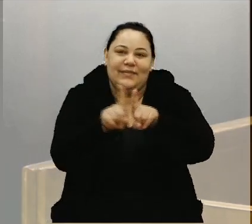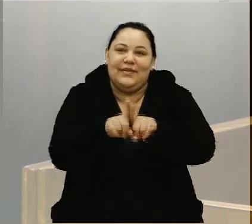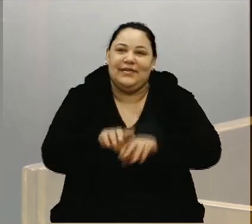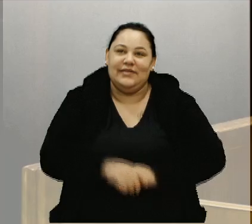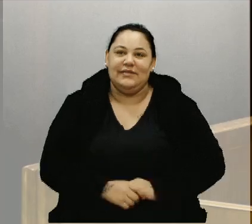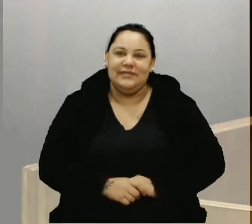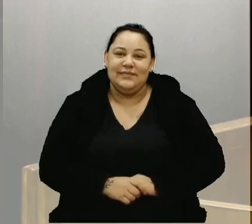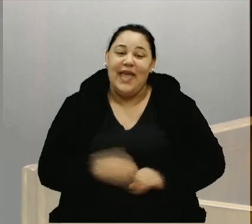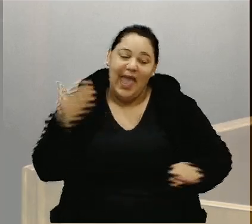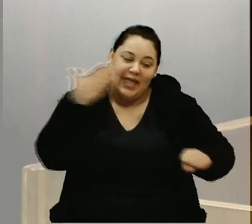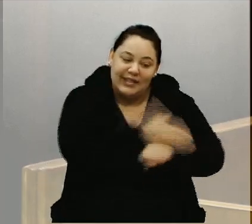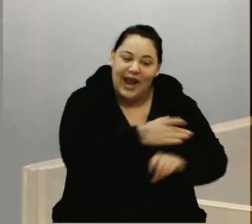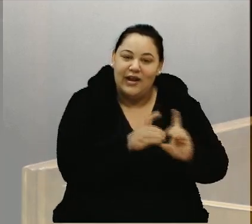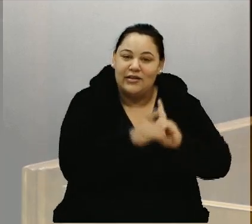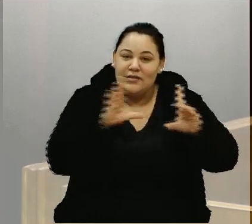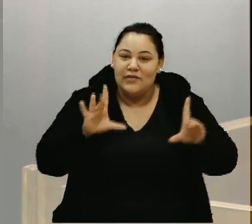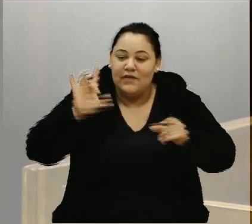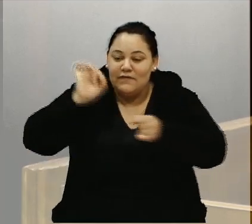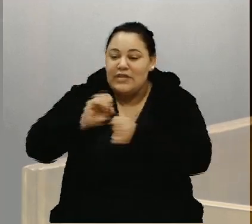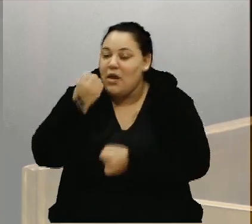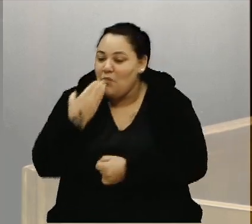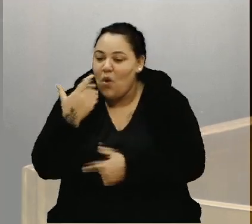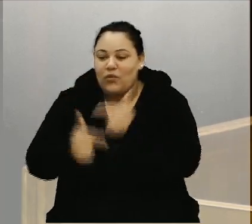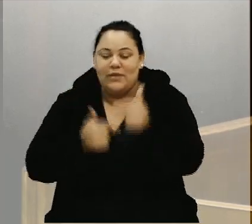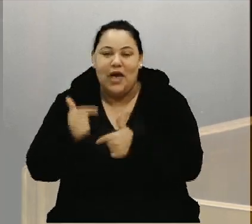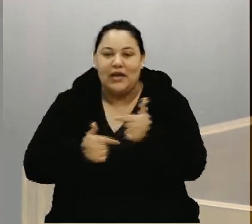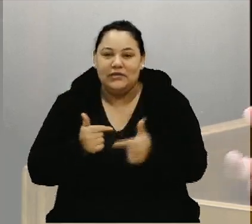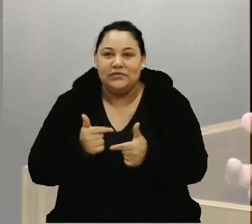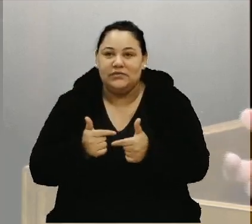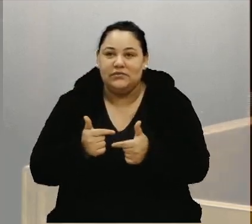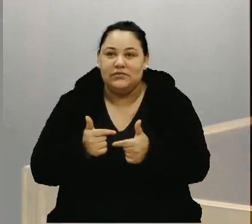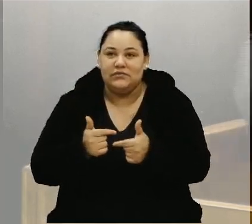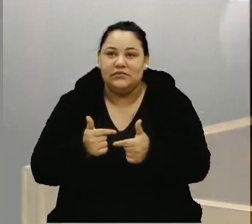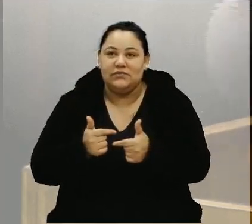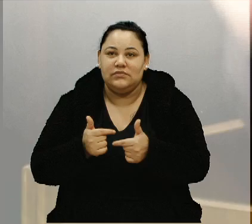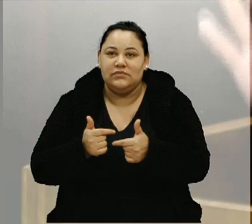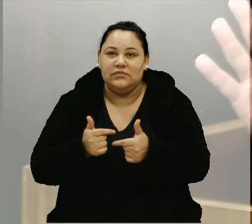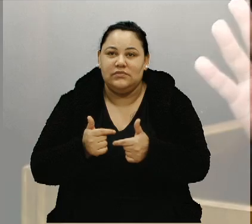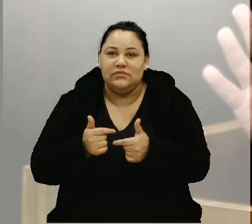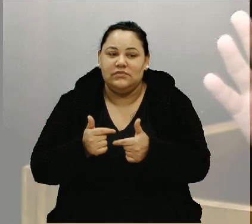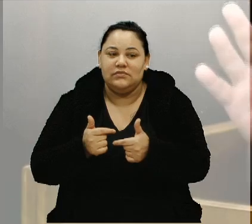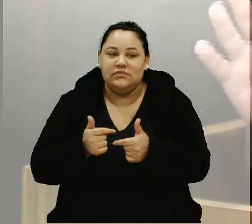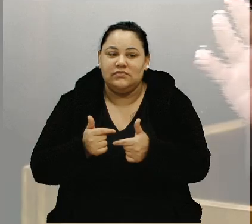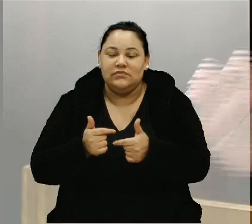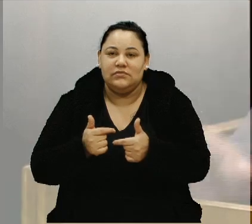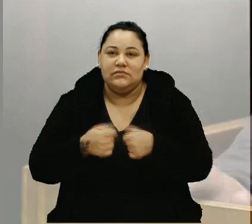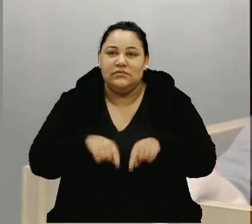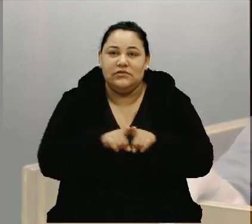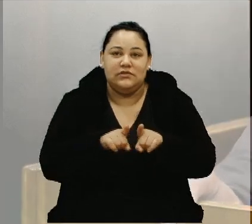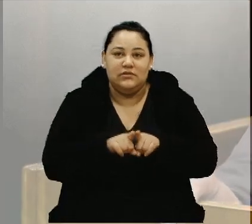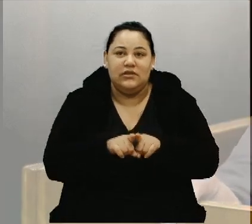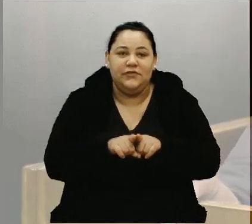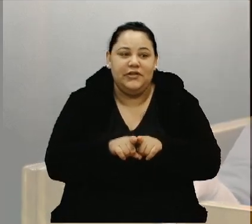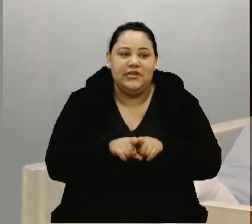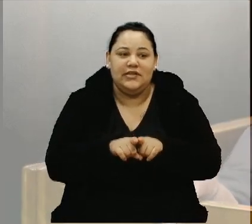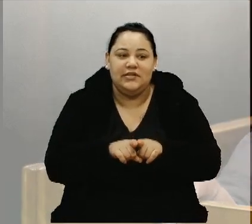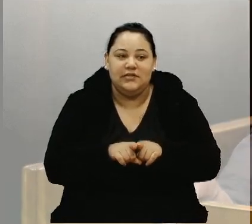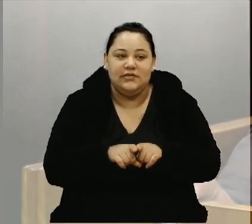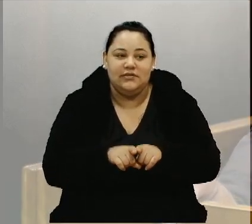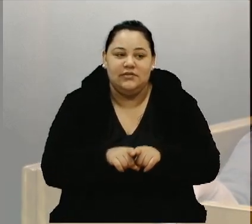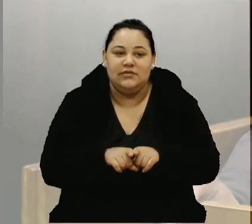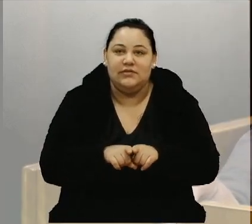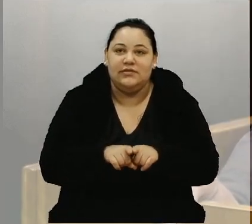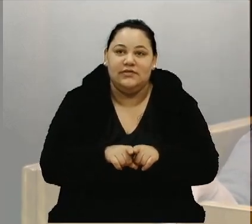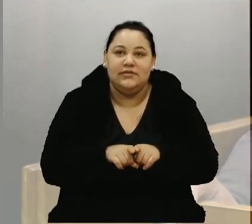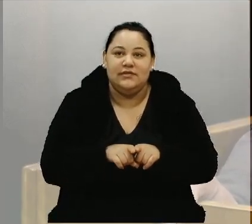pela democracia, fizeram um bom trabalho. E, do contrário, não adianta só parole. Vamos para as apartes aí, dividir o tempo.